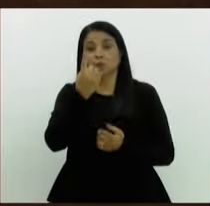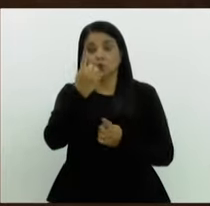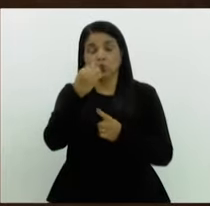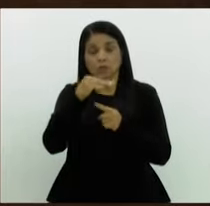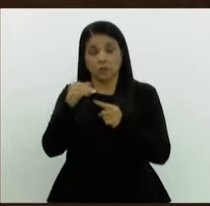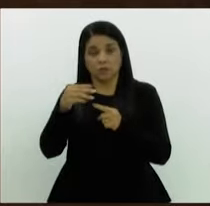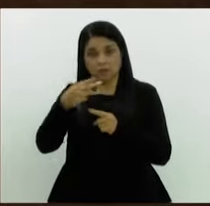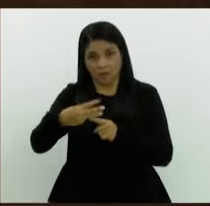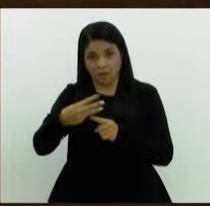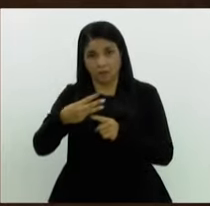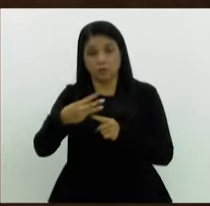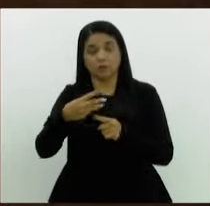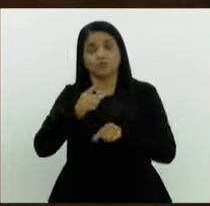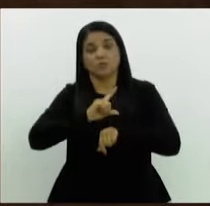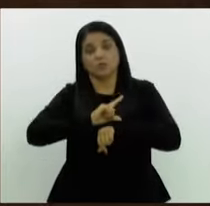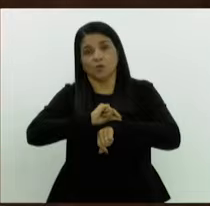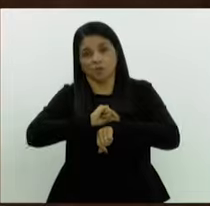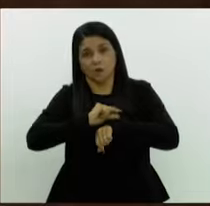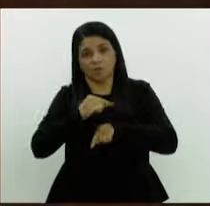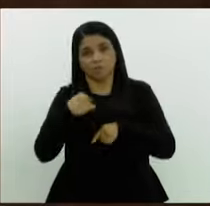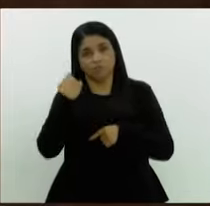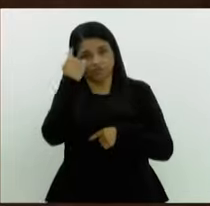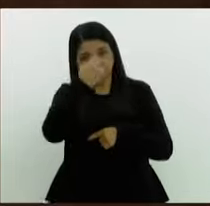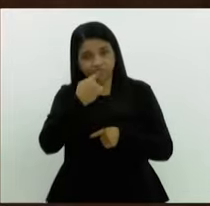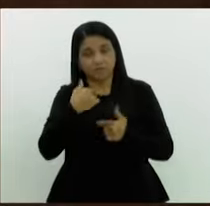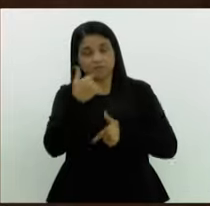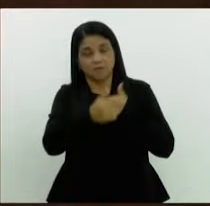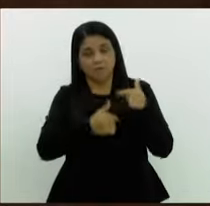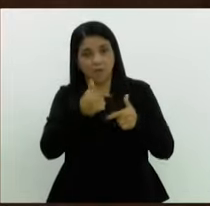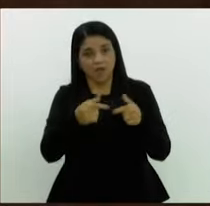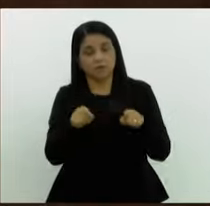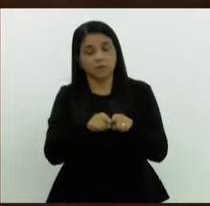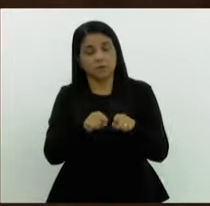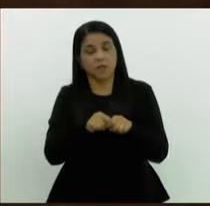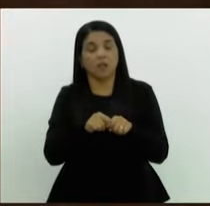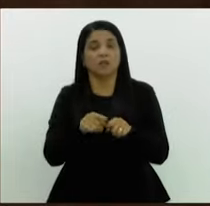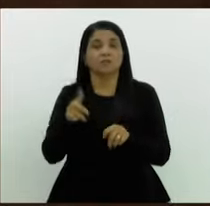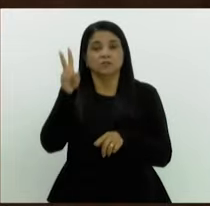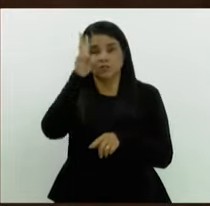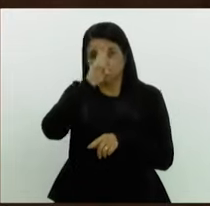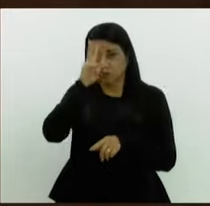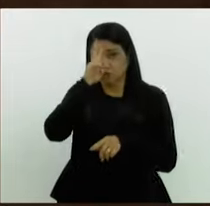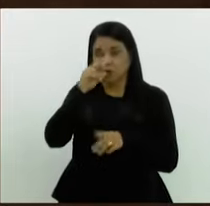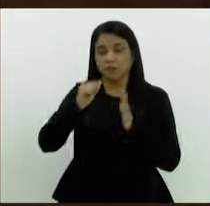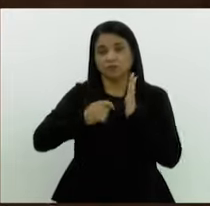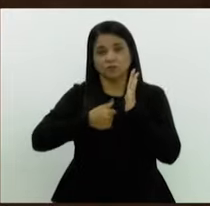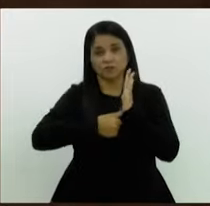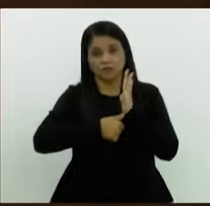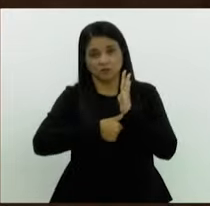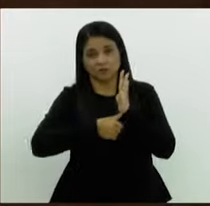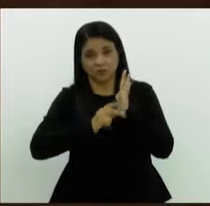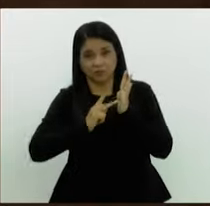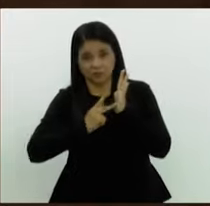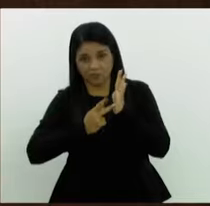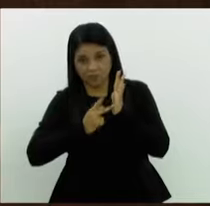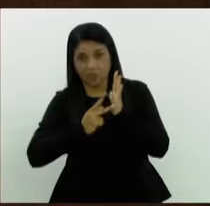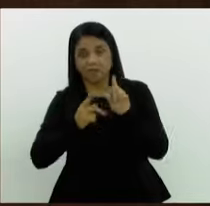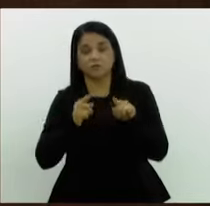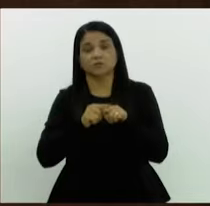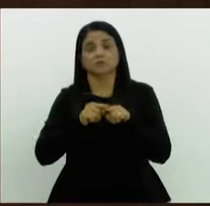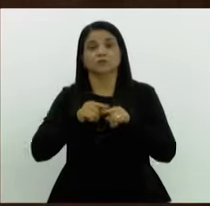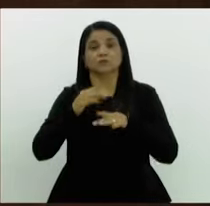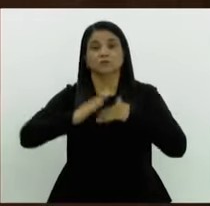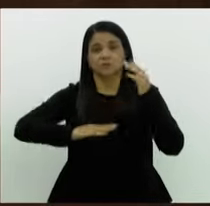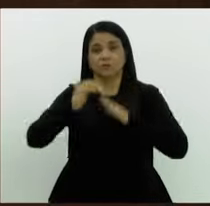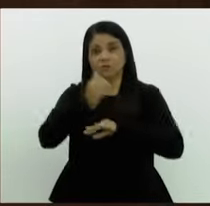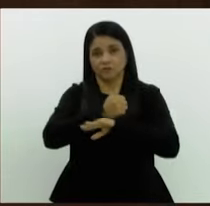da carga horária, além de outras questões que são demandas históricas dos sindicatos e dos profissionais de educação que precisam ser atendidas.